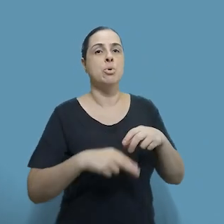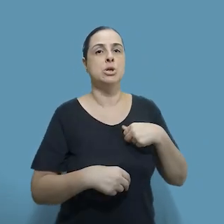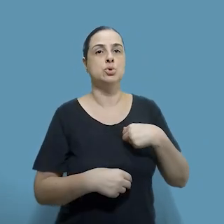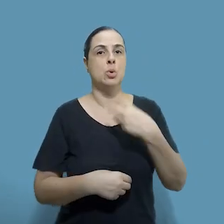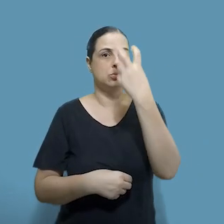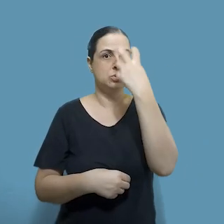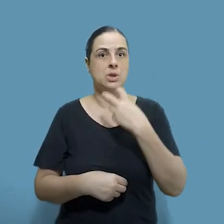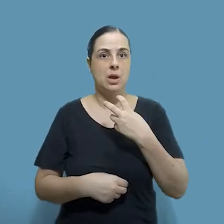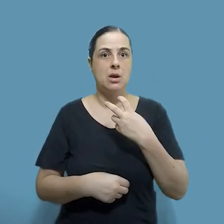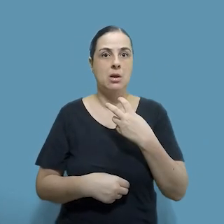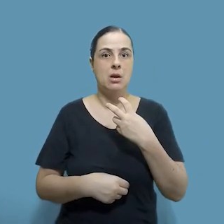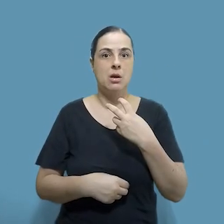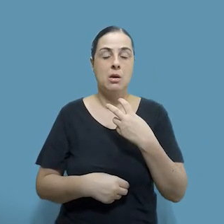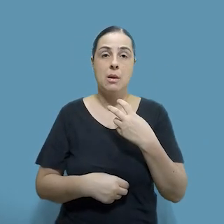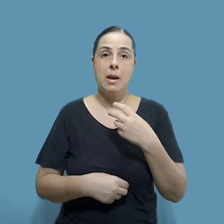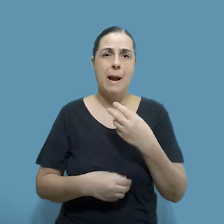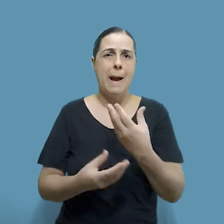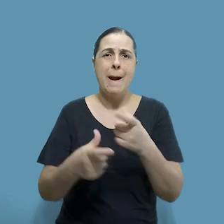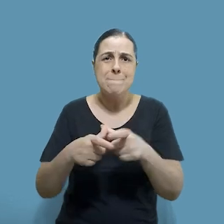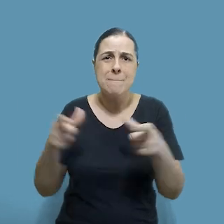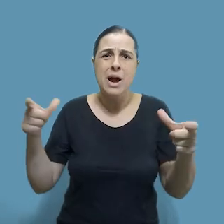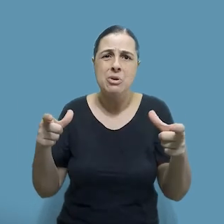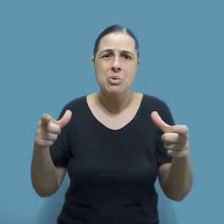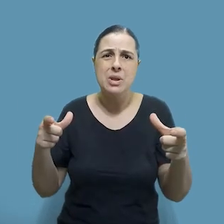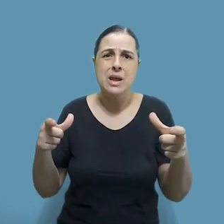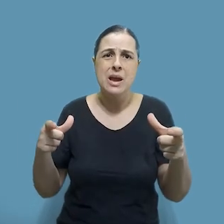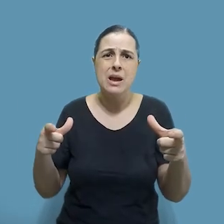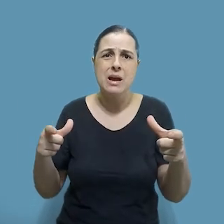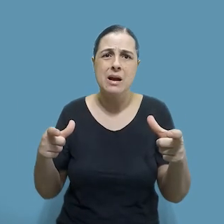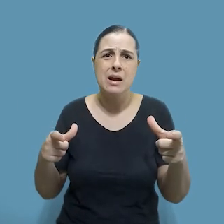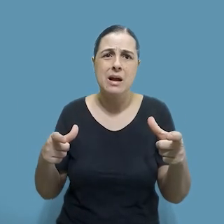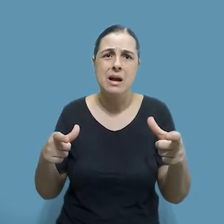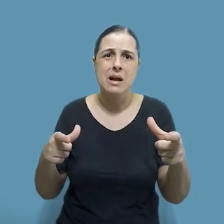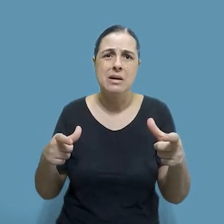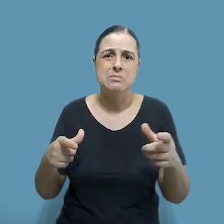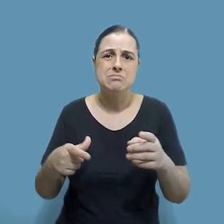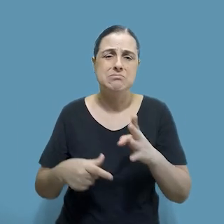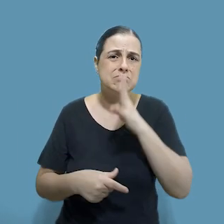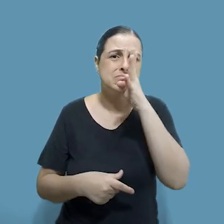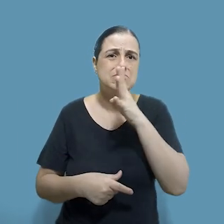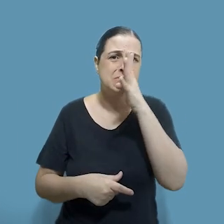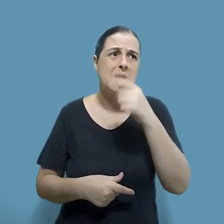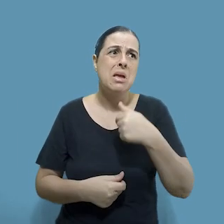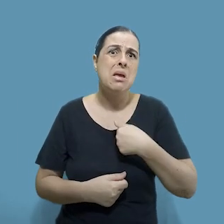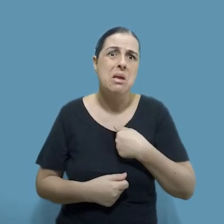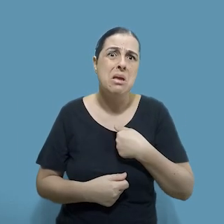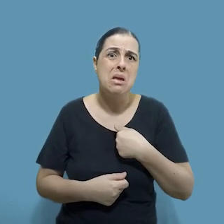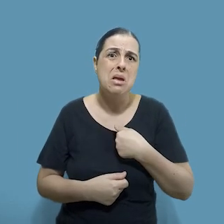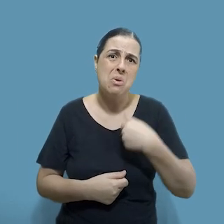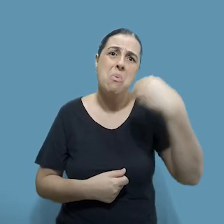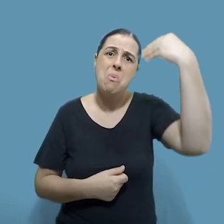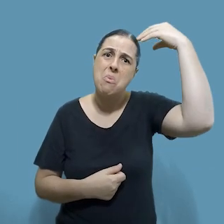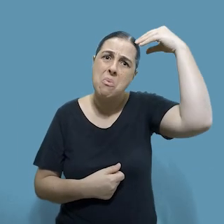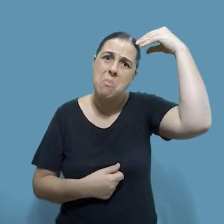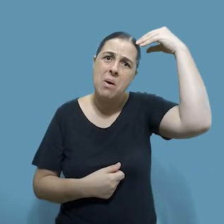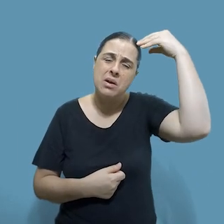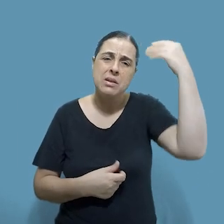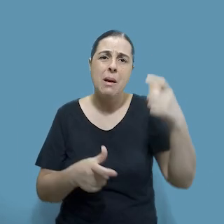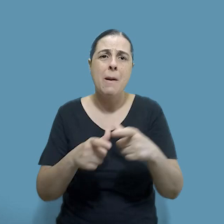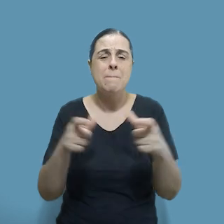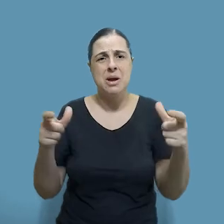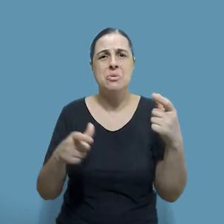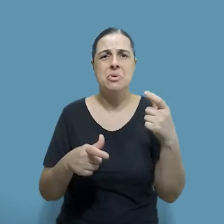culpa era delas, normalmente, né? Porque ela sabia que não era para comer manga e tomar leite. Bom, a partir daí, a